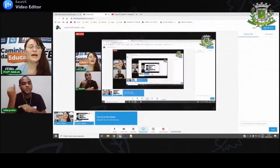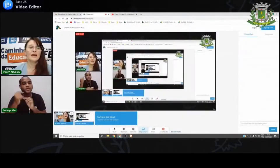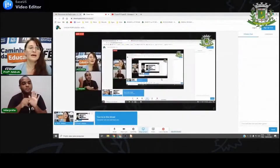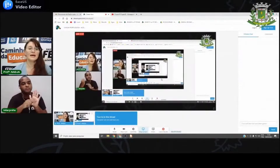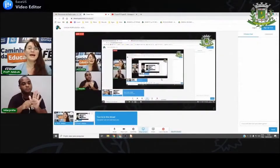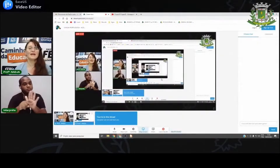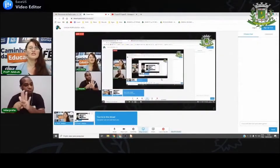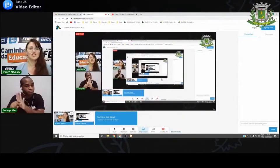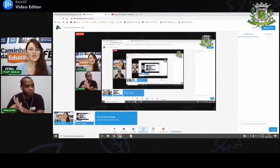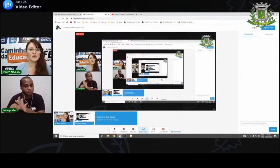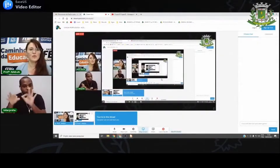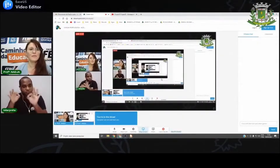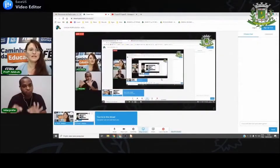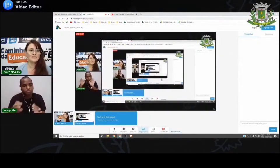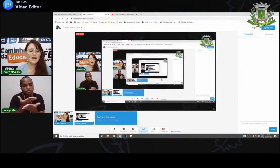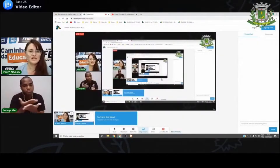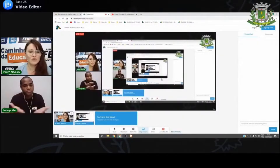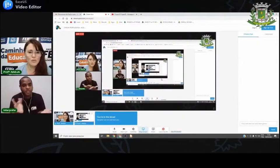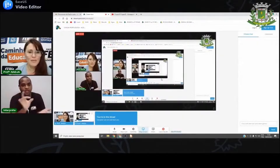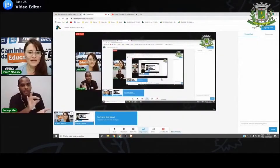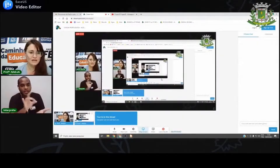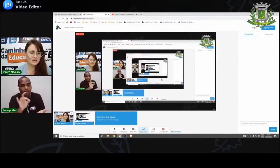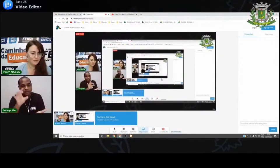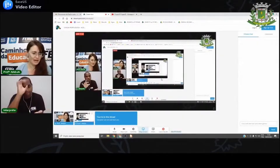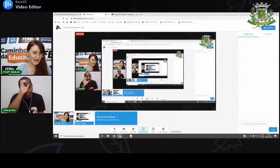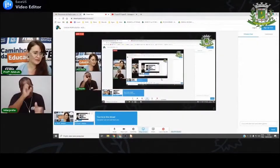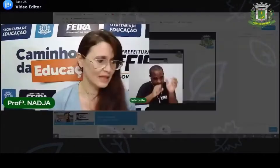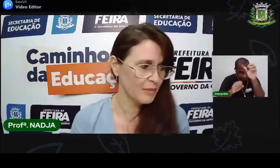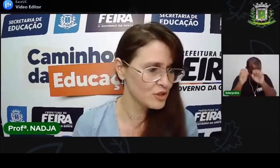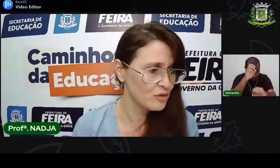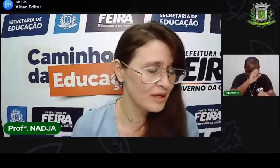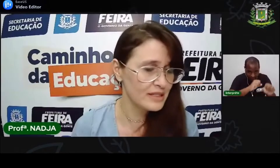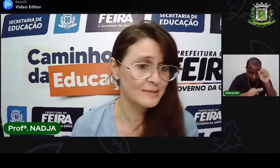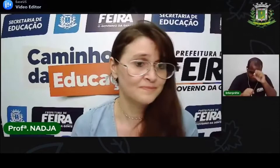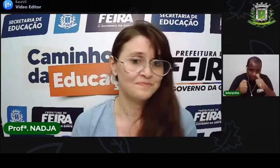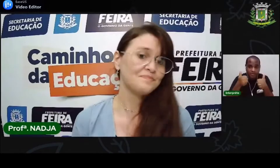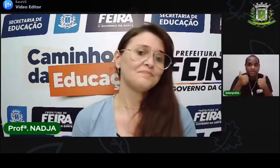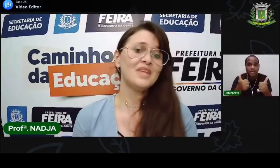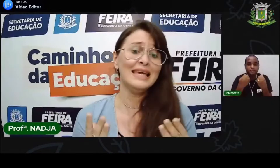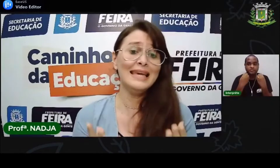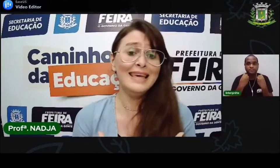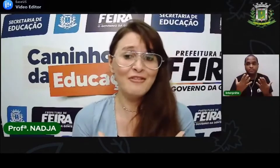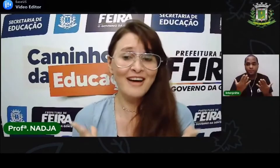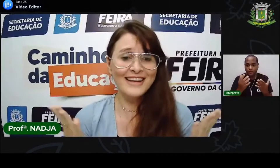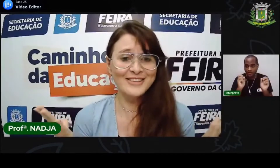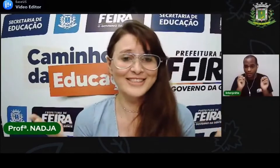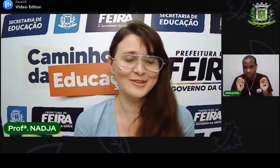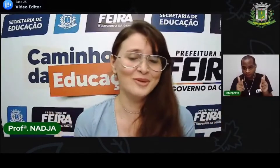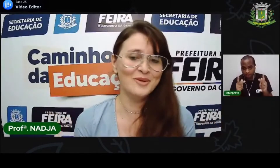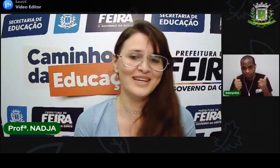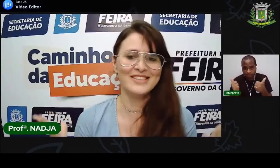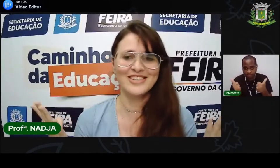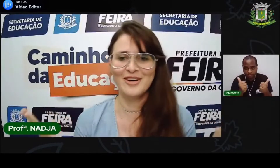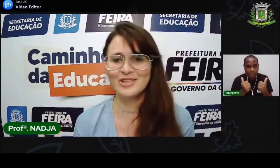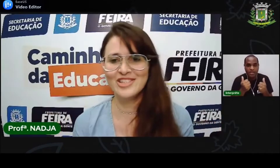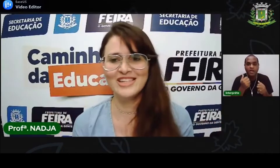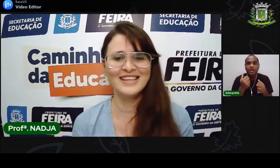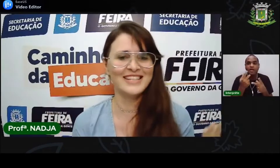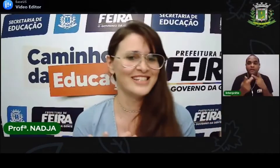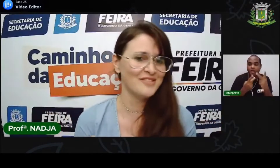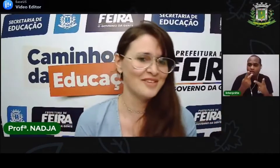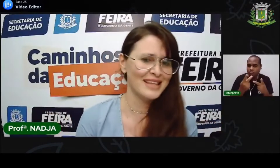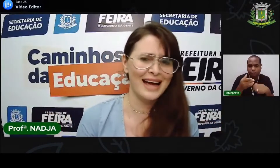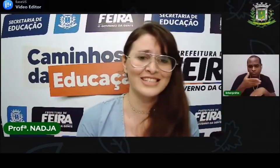garantir um aprendizado com mais significado, tá bom, estudante? E falando de tudo isso, de